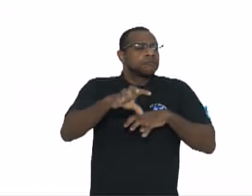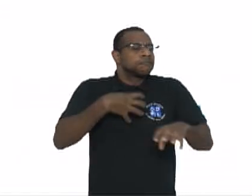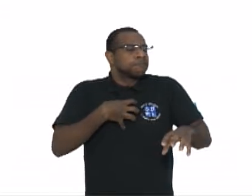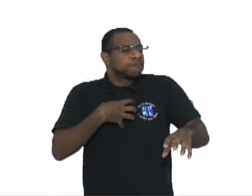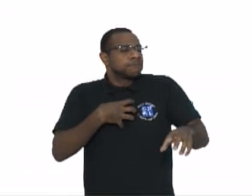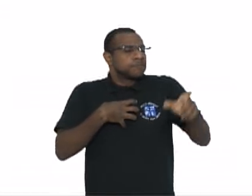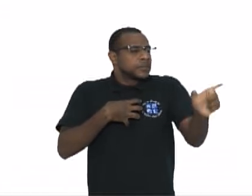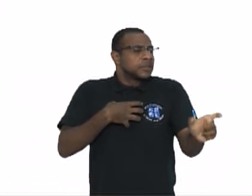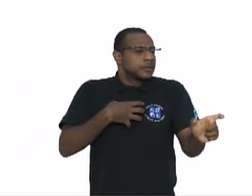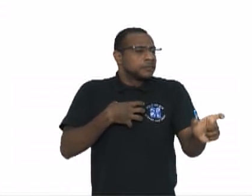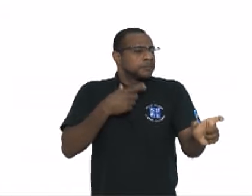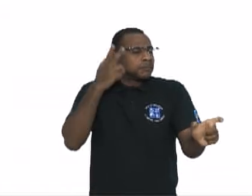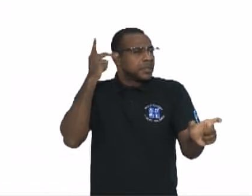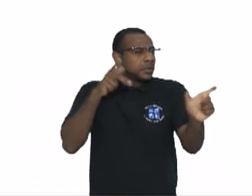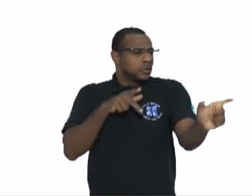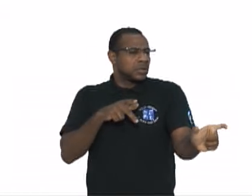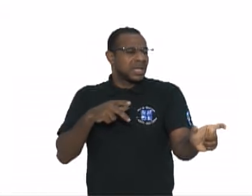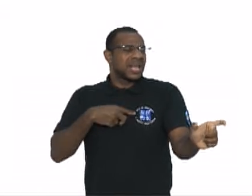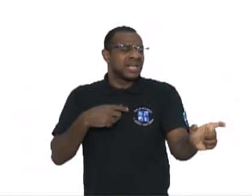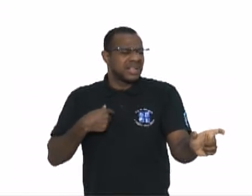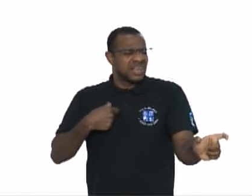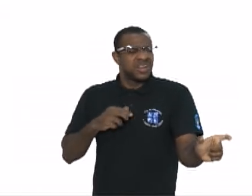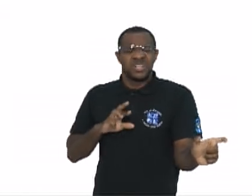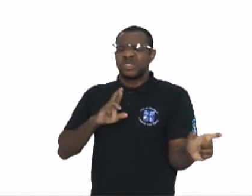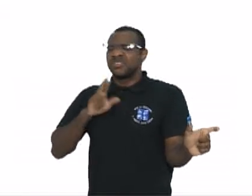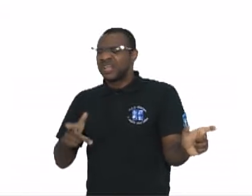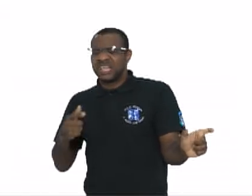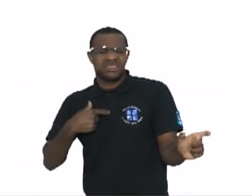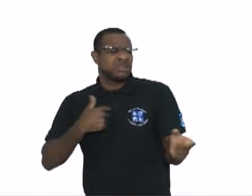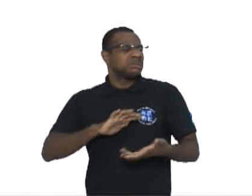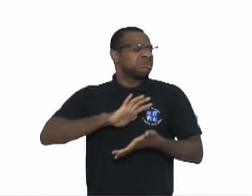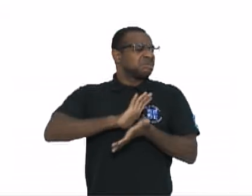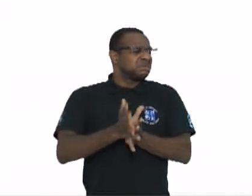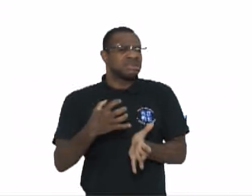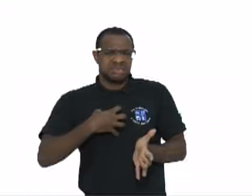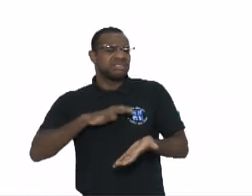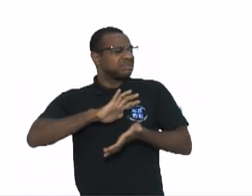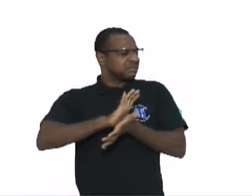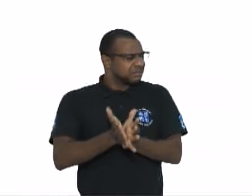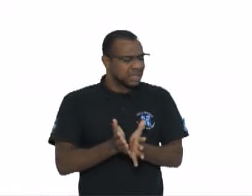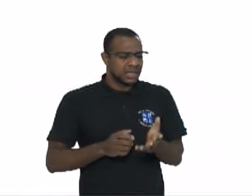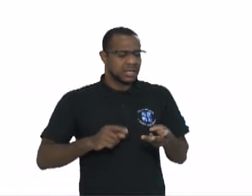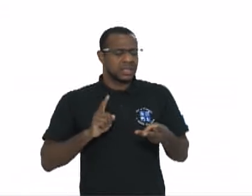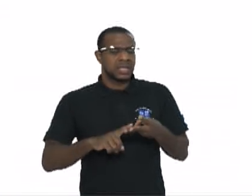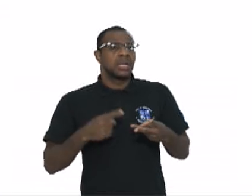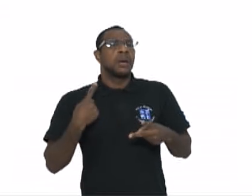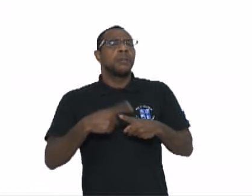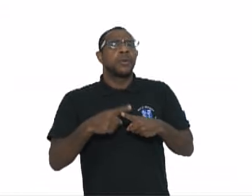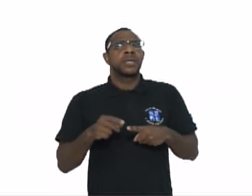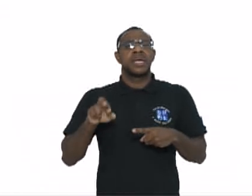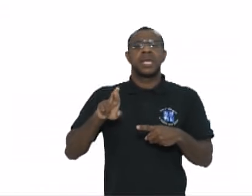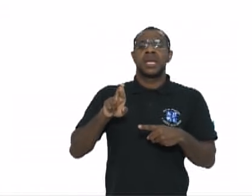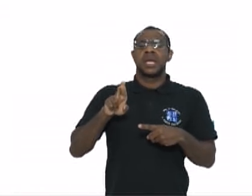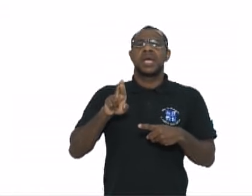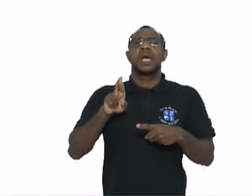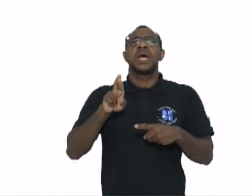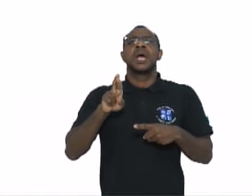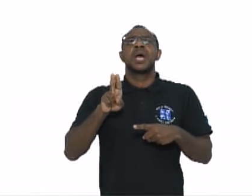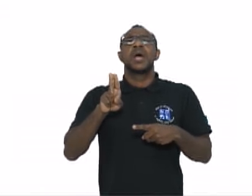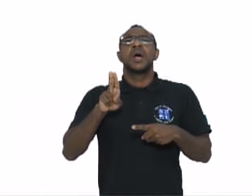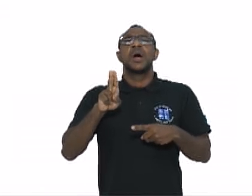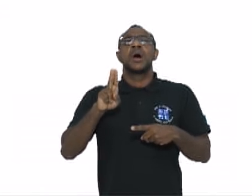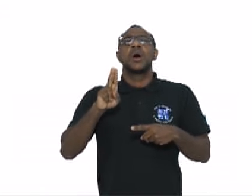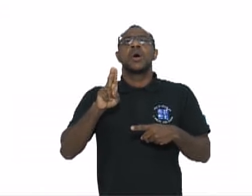Sentia-se diferente, discriminada, provavelmente porque era ruiva. Numa terra de morenos, ser ruivo era